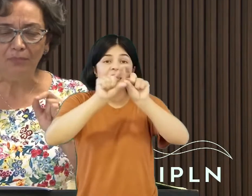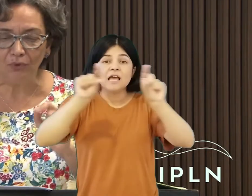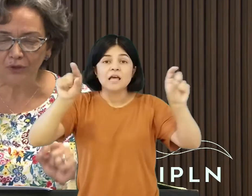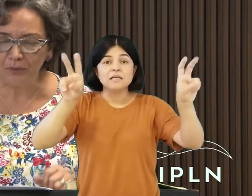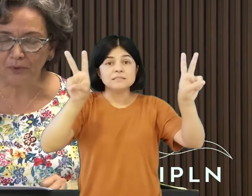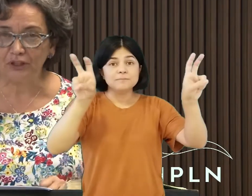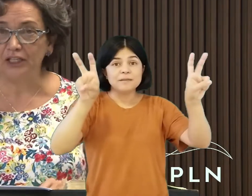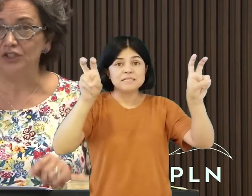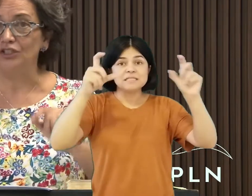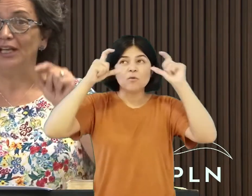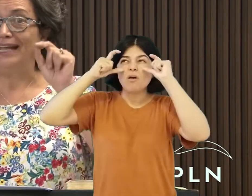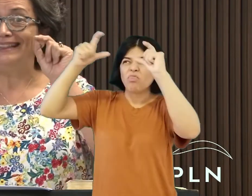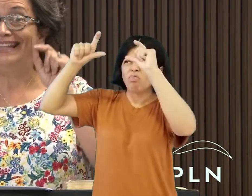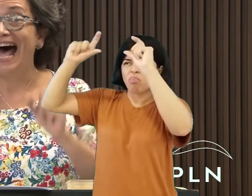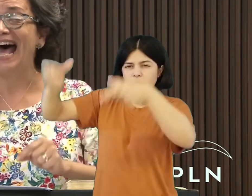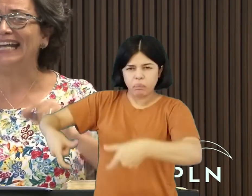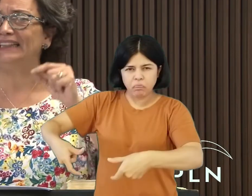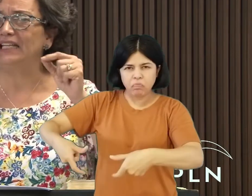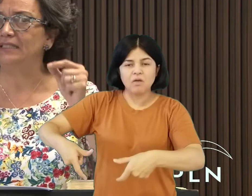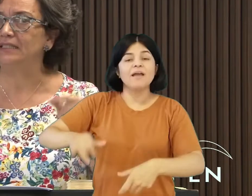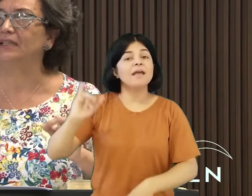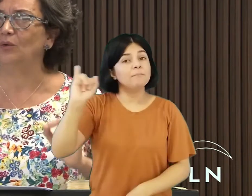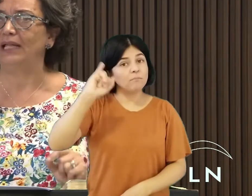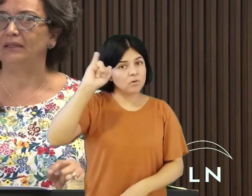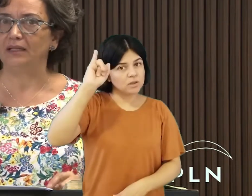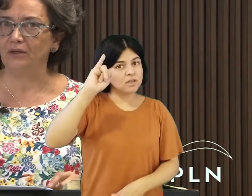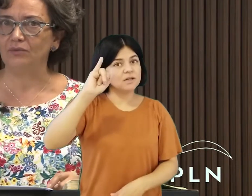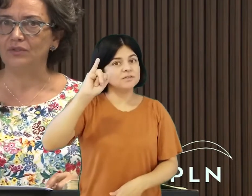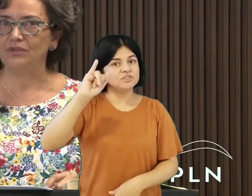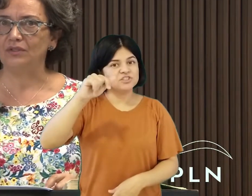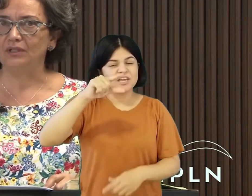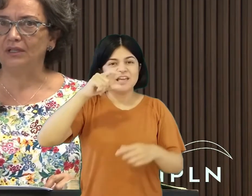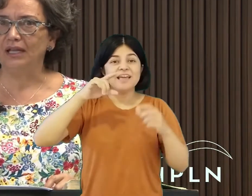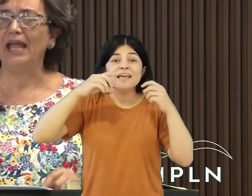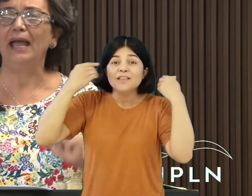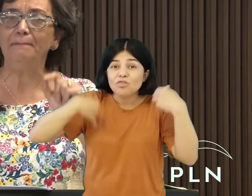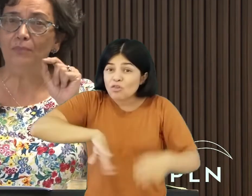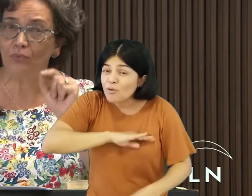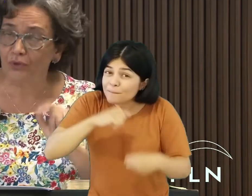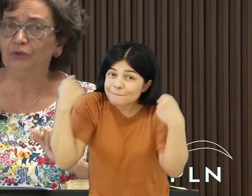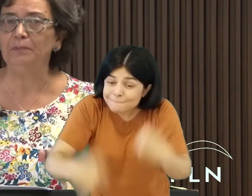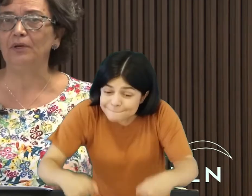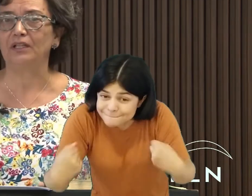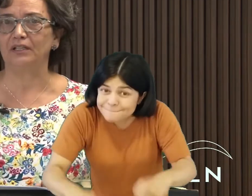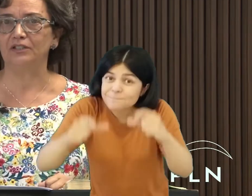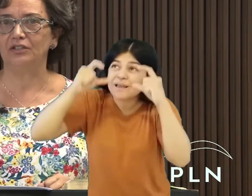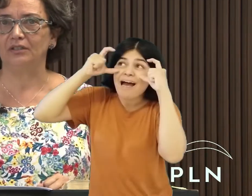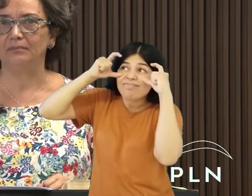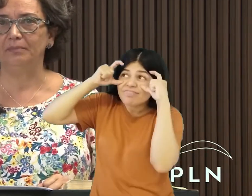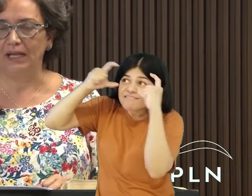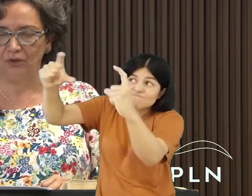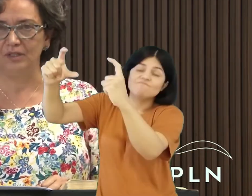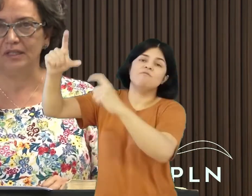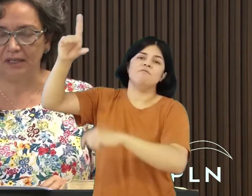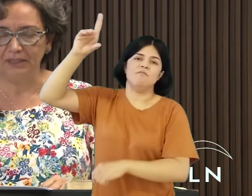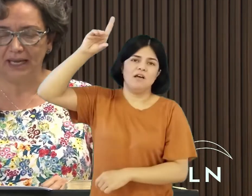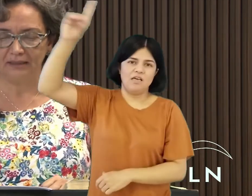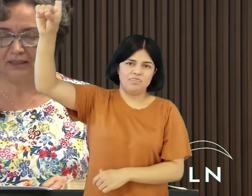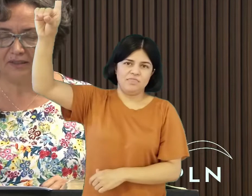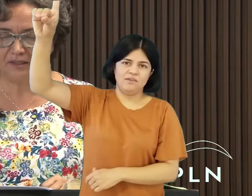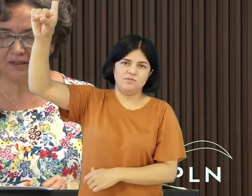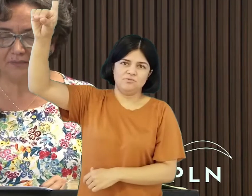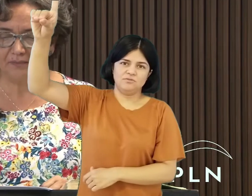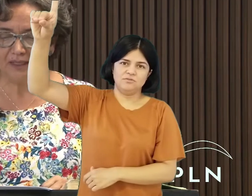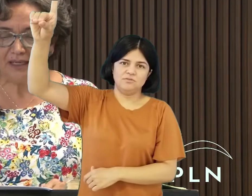É muito importante. Dar atenção a Deus é muito importante para a nossa